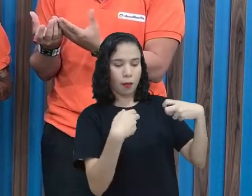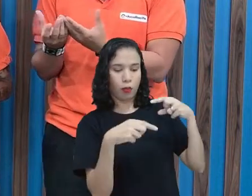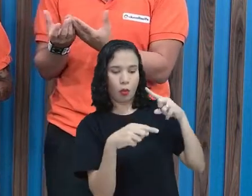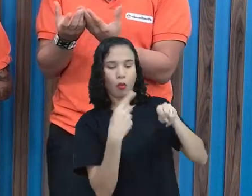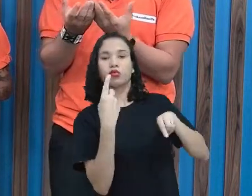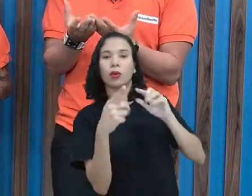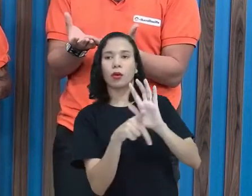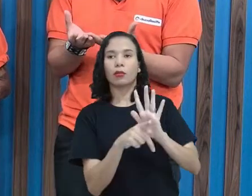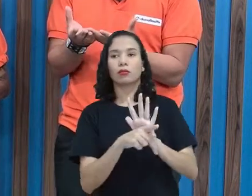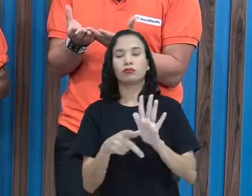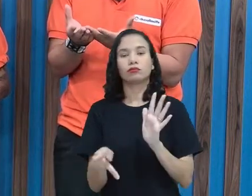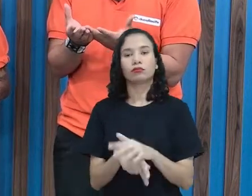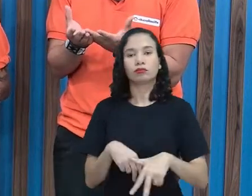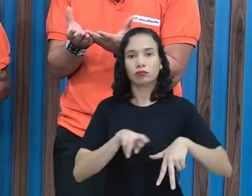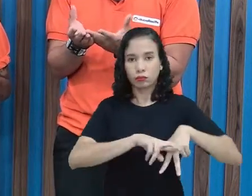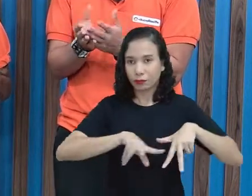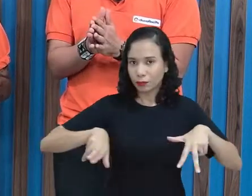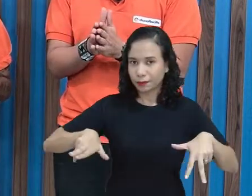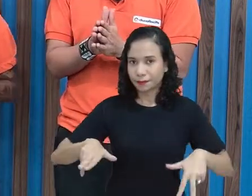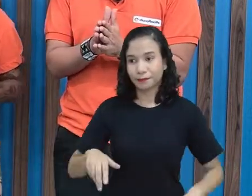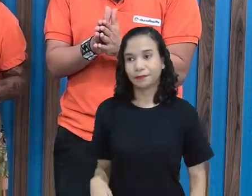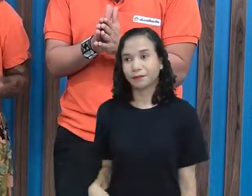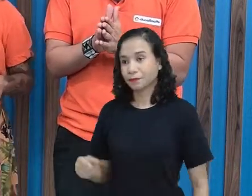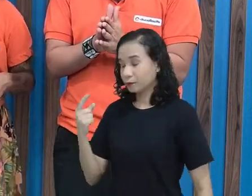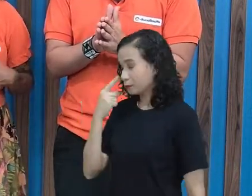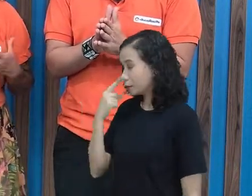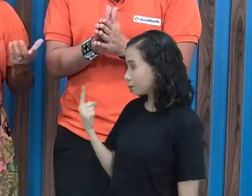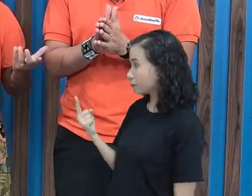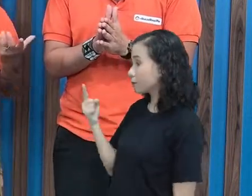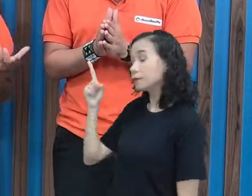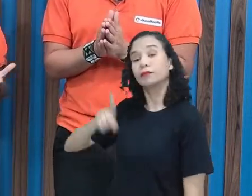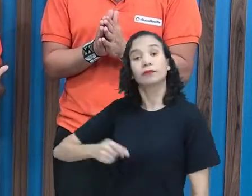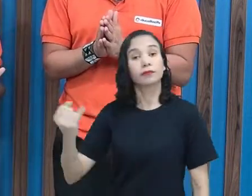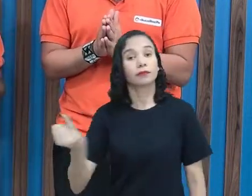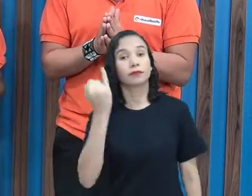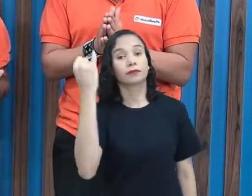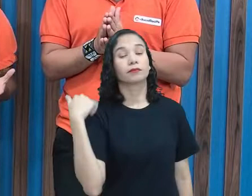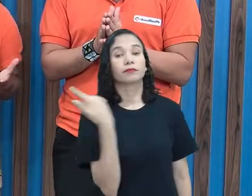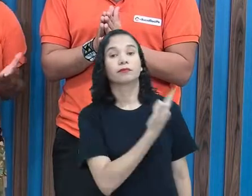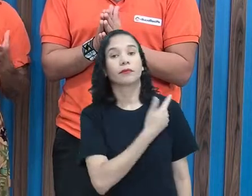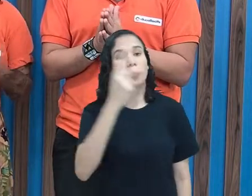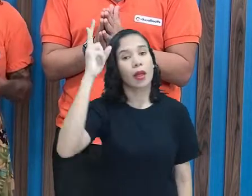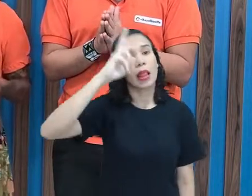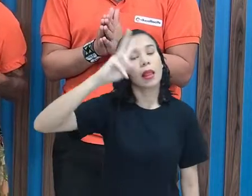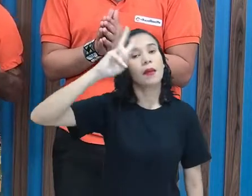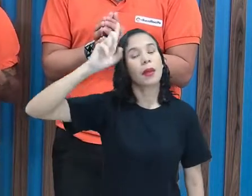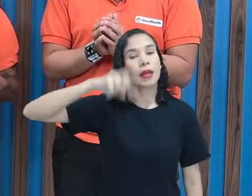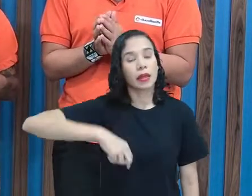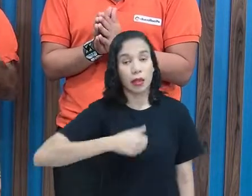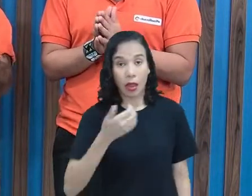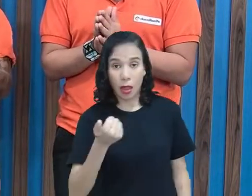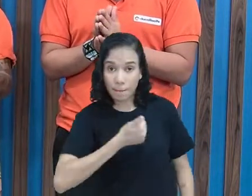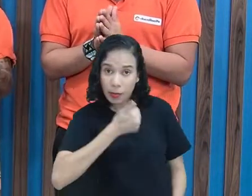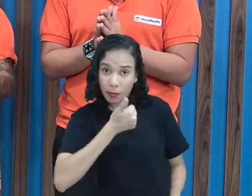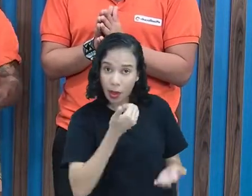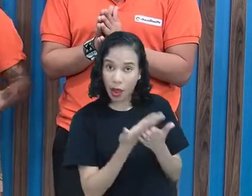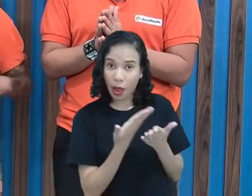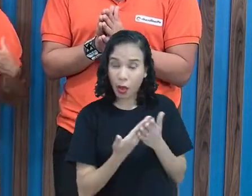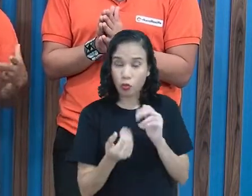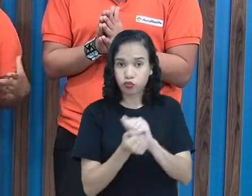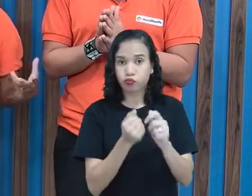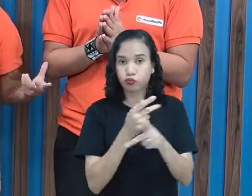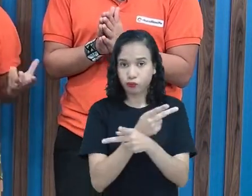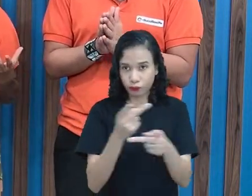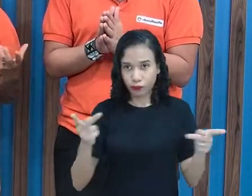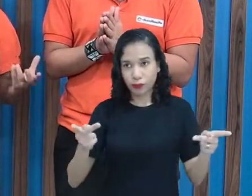com determinado gênero, não é, professora? É importante também a gente lembrar que, gente, essa é uma primeira aula com vocês, que a outra aula